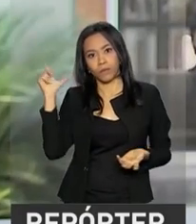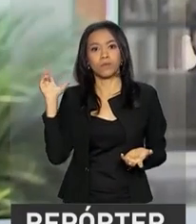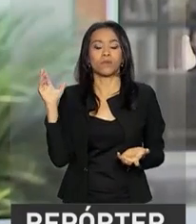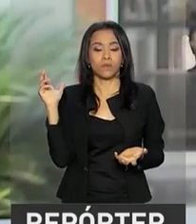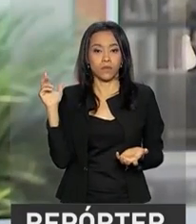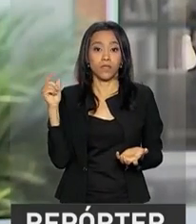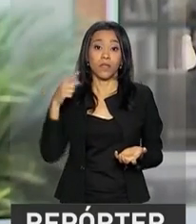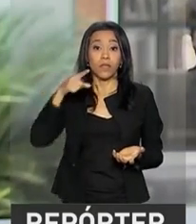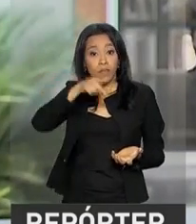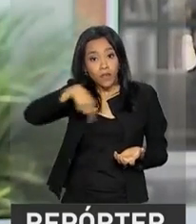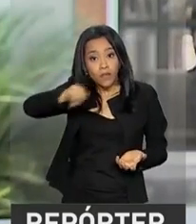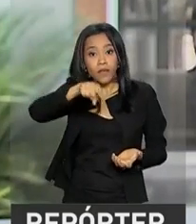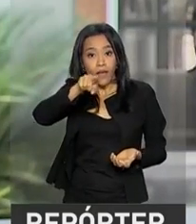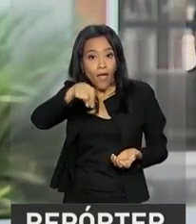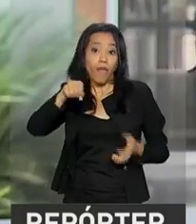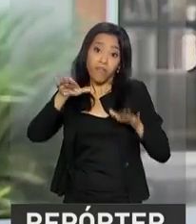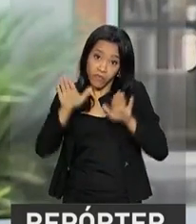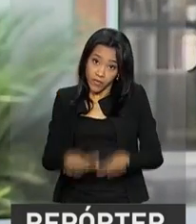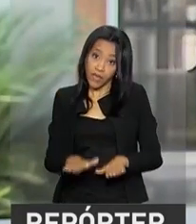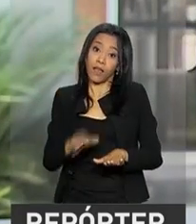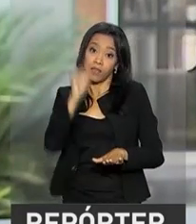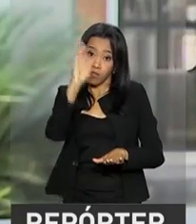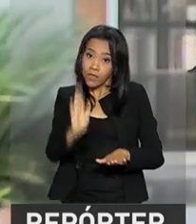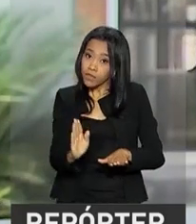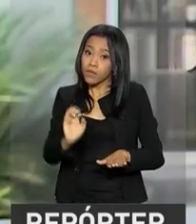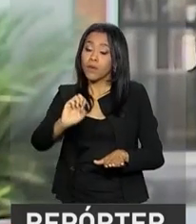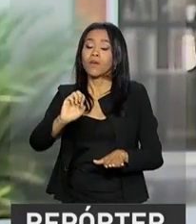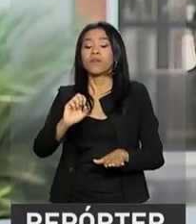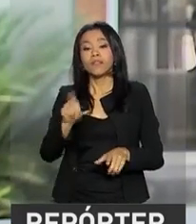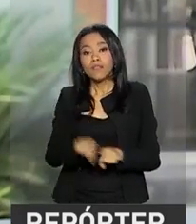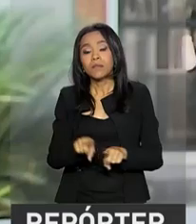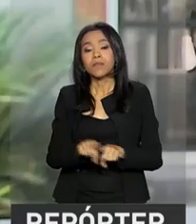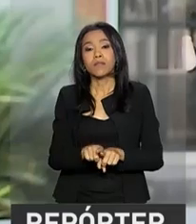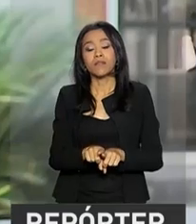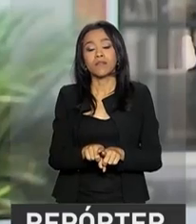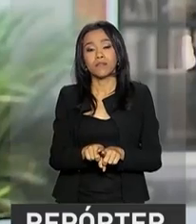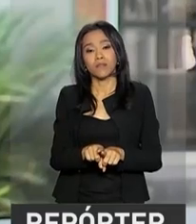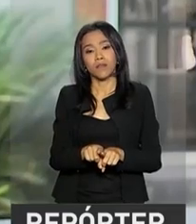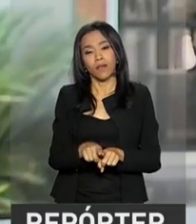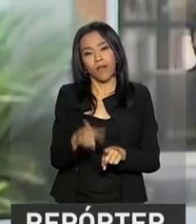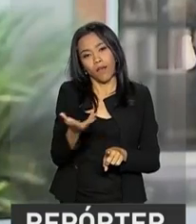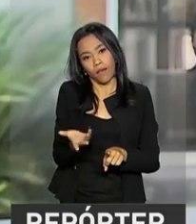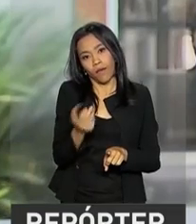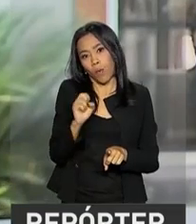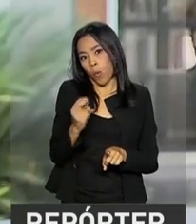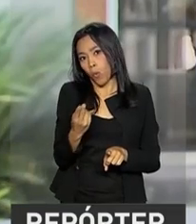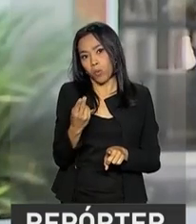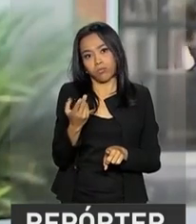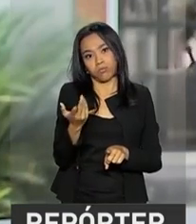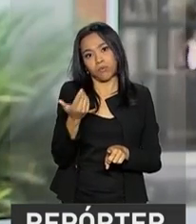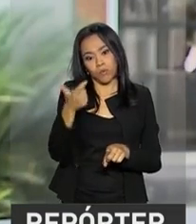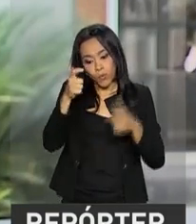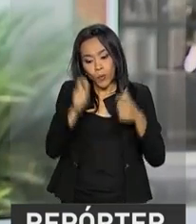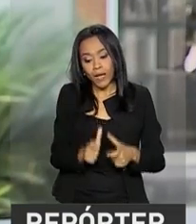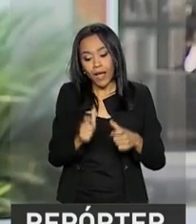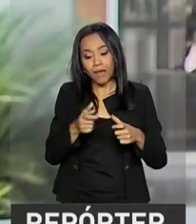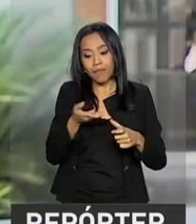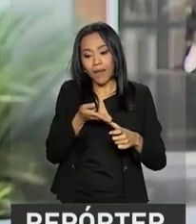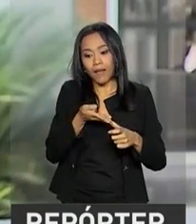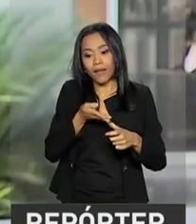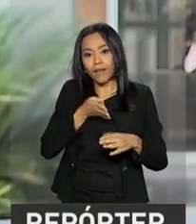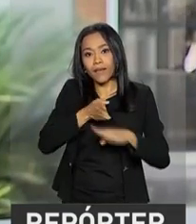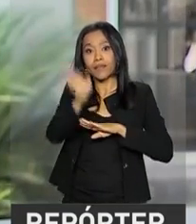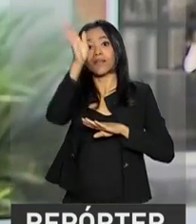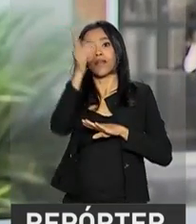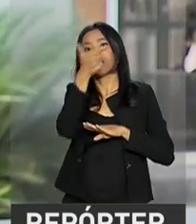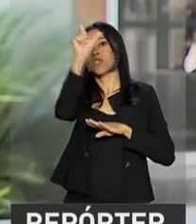imigrante, que é ou ficar aqui ou até mesmo seguir, utilizar Roraima ou o Brasil como um ponto de passagem para